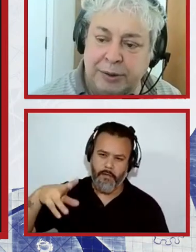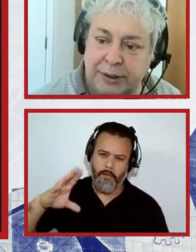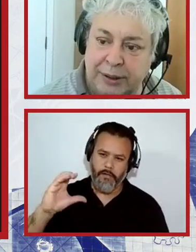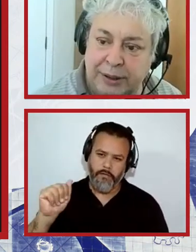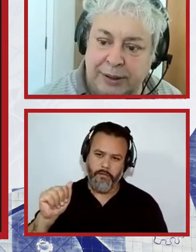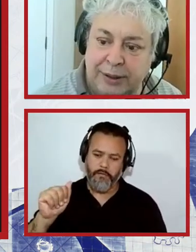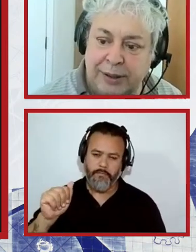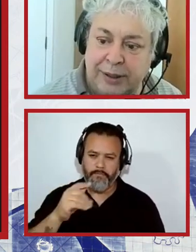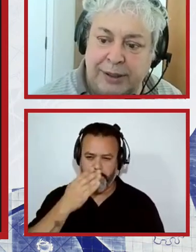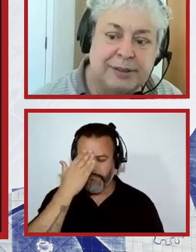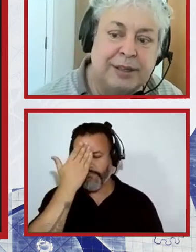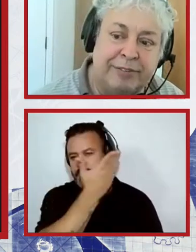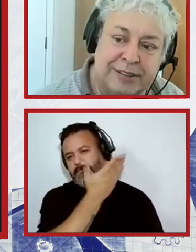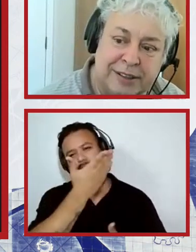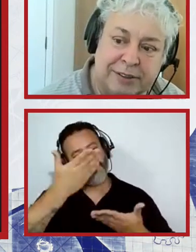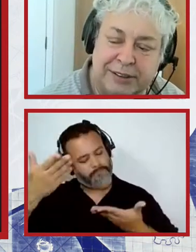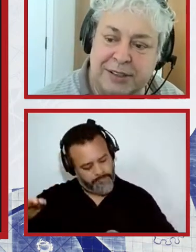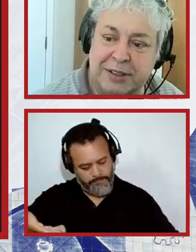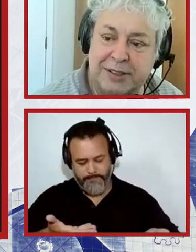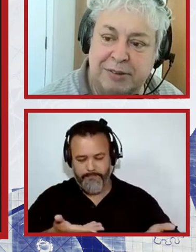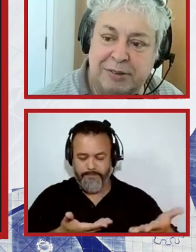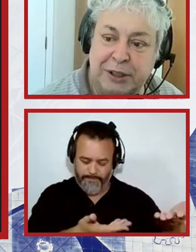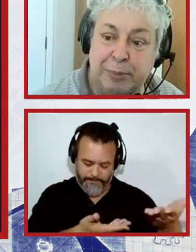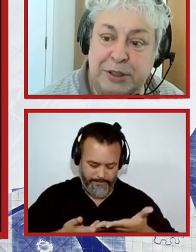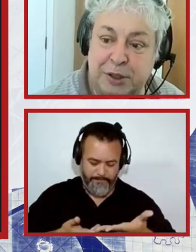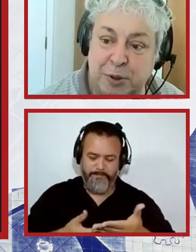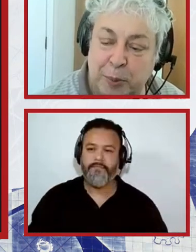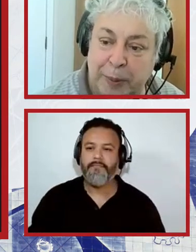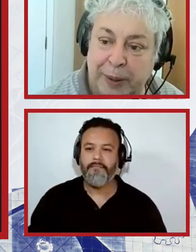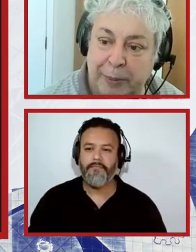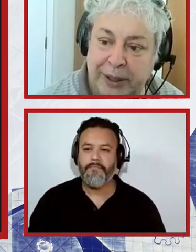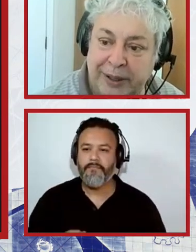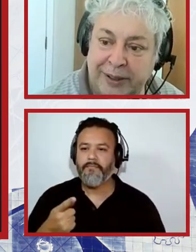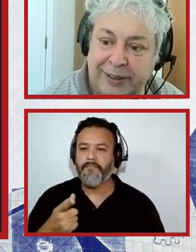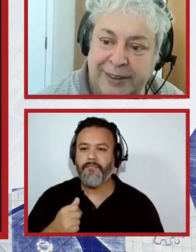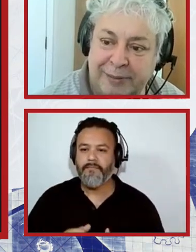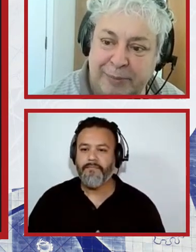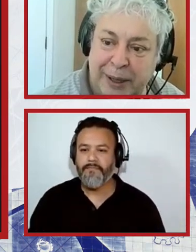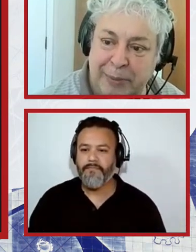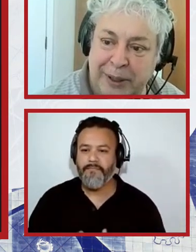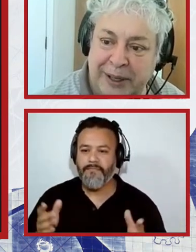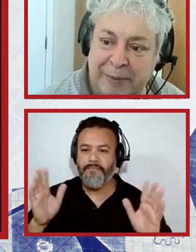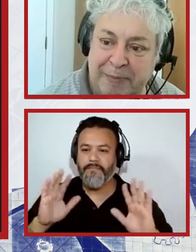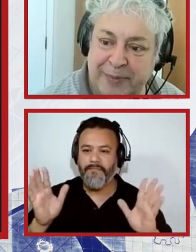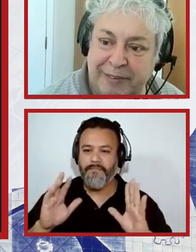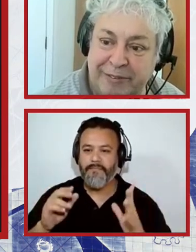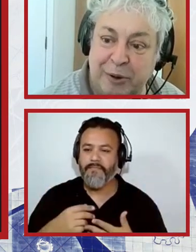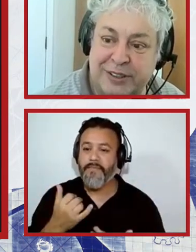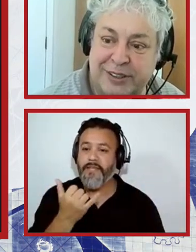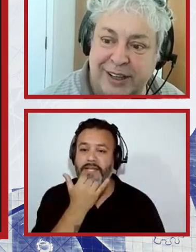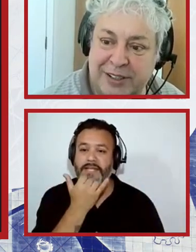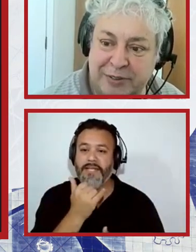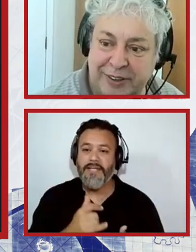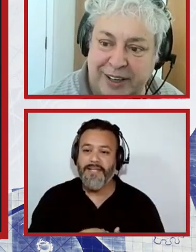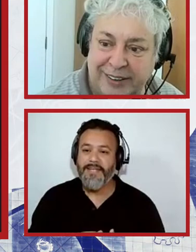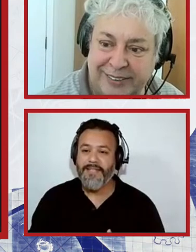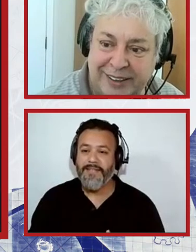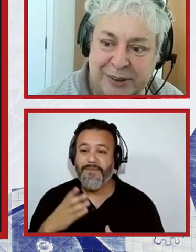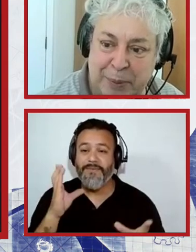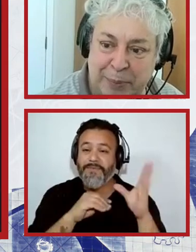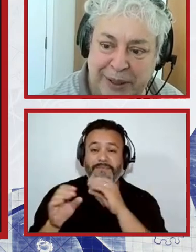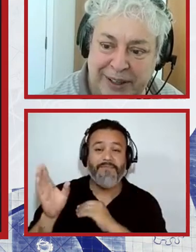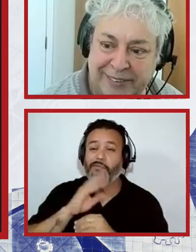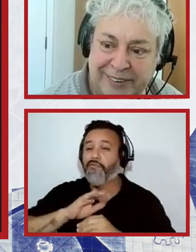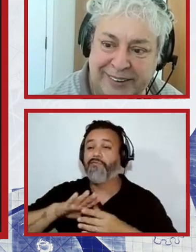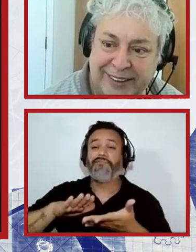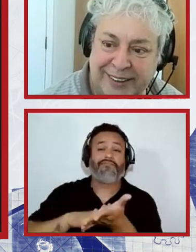A senhorita que está fazendo a transcrição de livros, desculpem pela minha velocidade de fala,